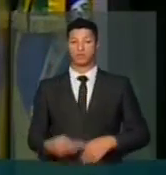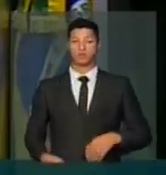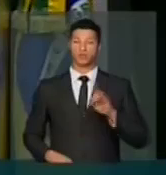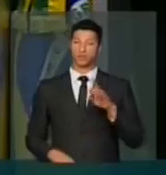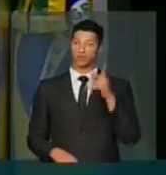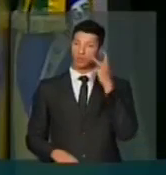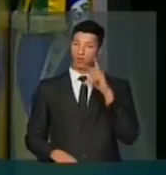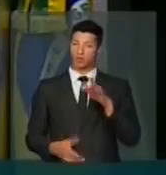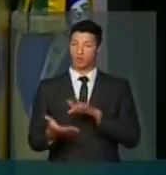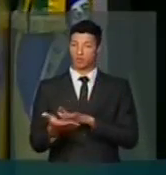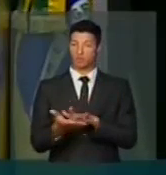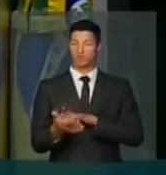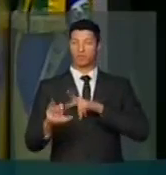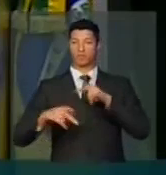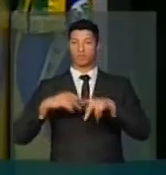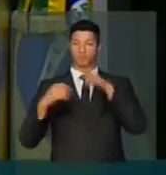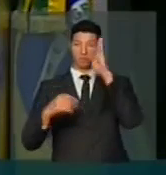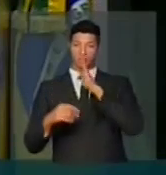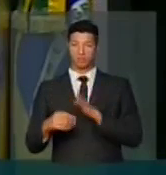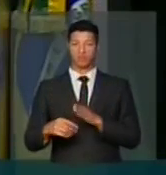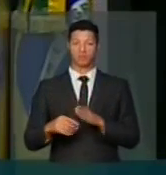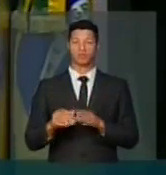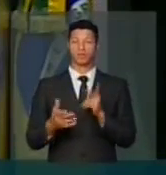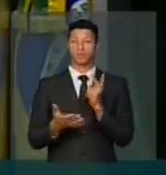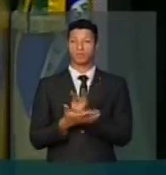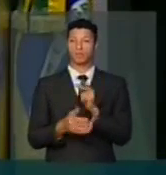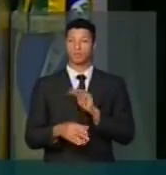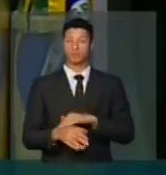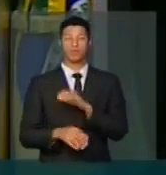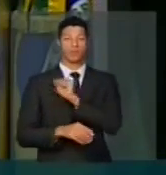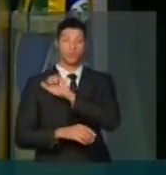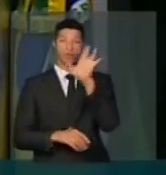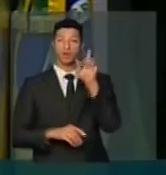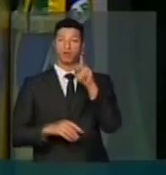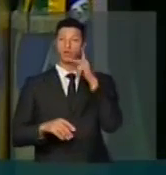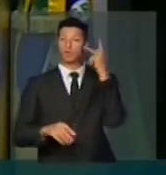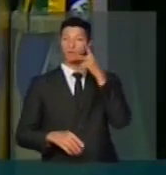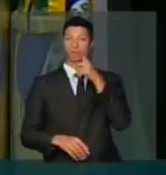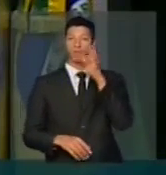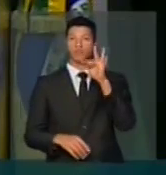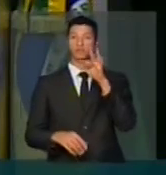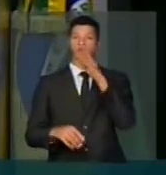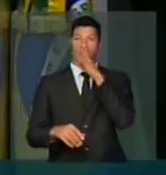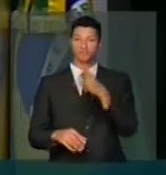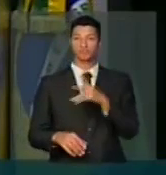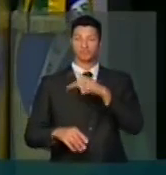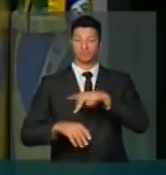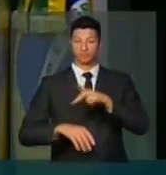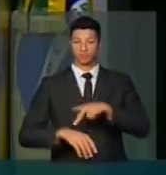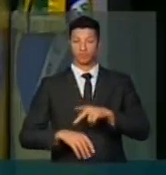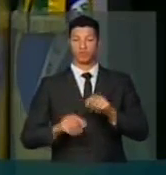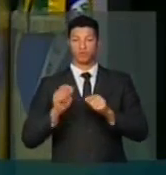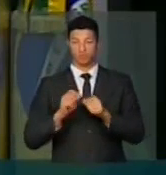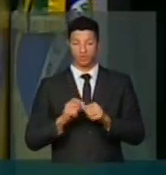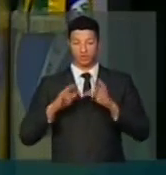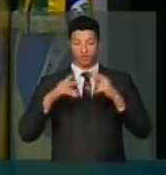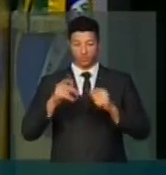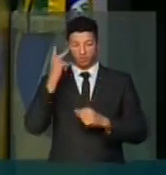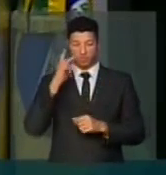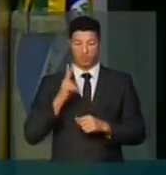um calvário para a população brasileira. Ao mesmo tempo, está claro que o Partido dos Trabalhadores abusou do país. Fizeram de